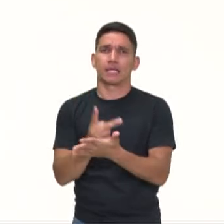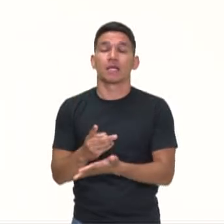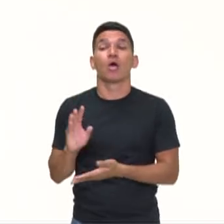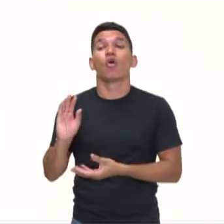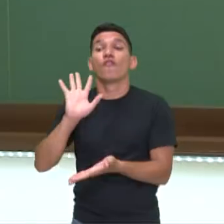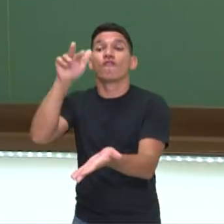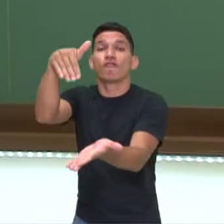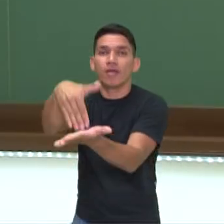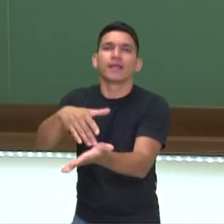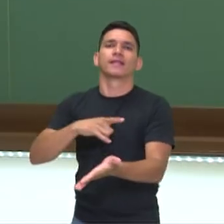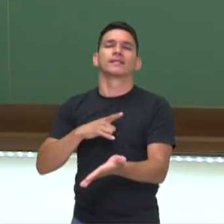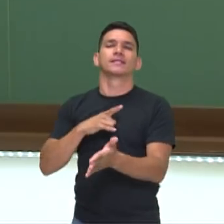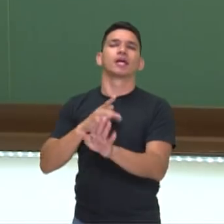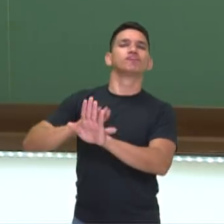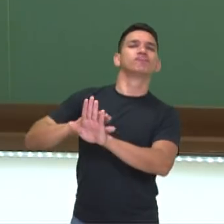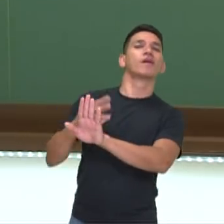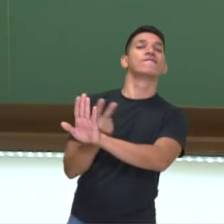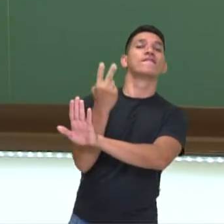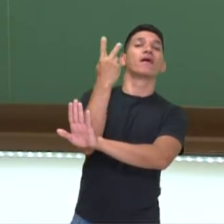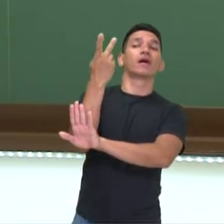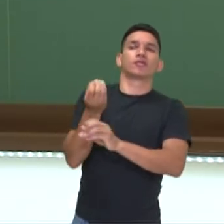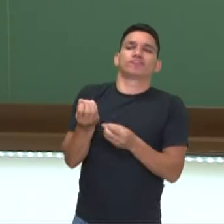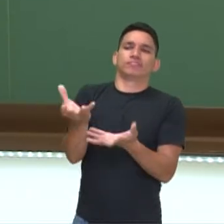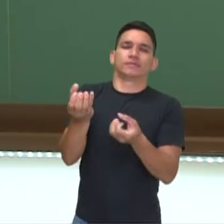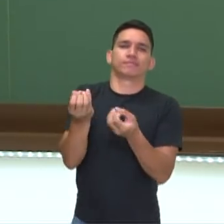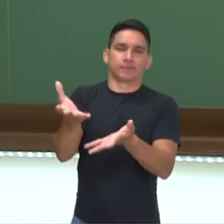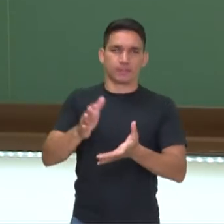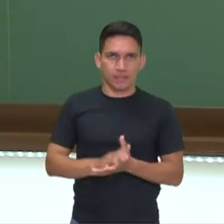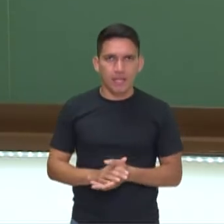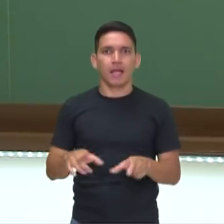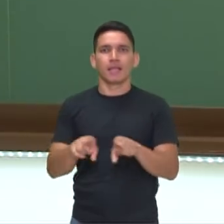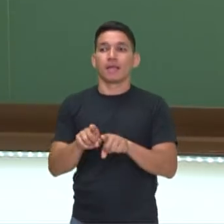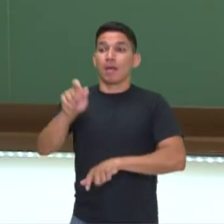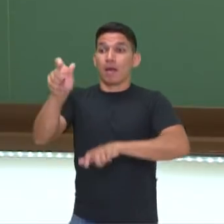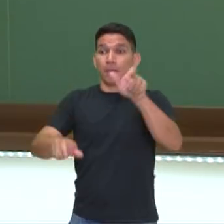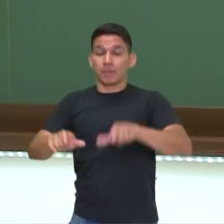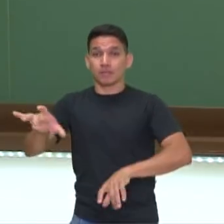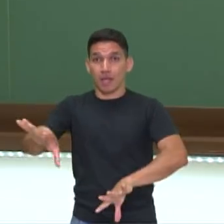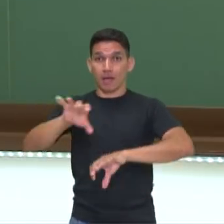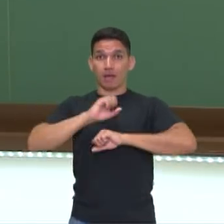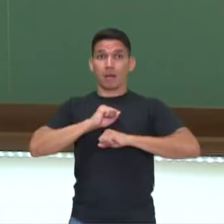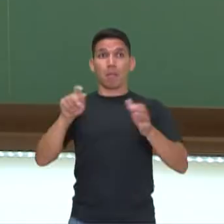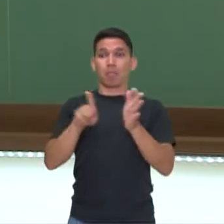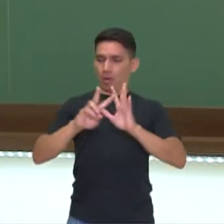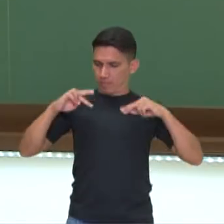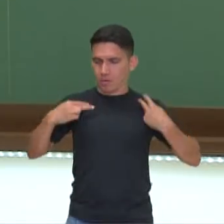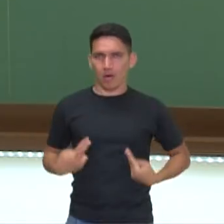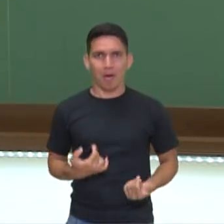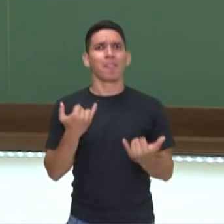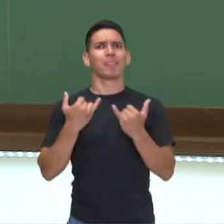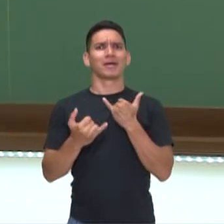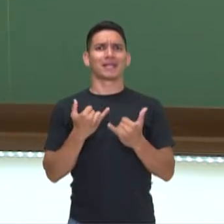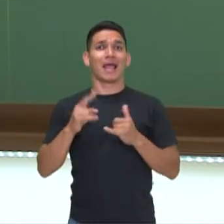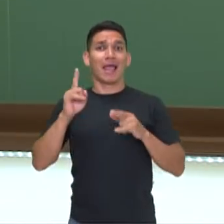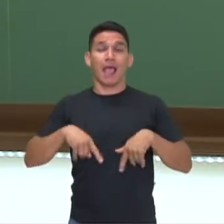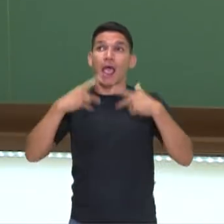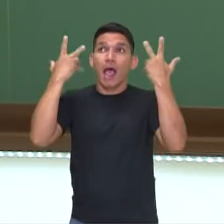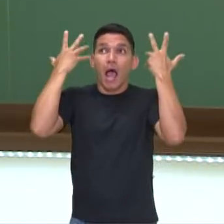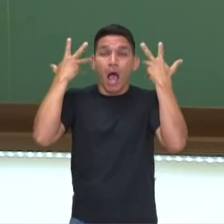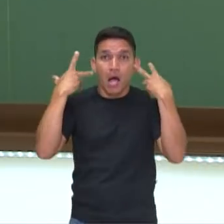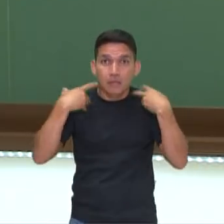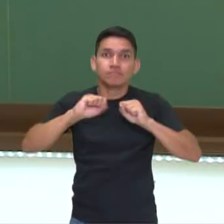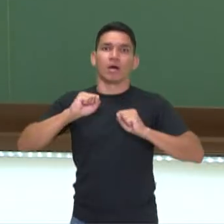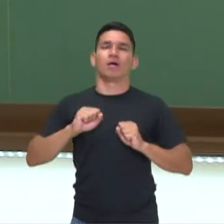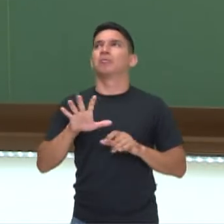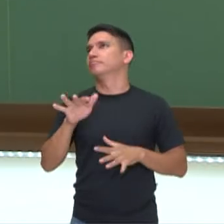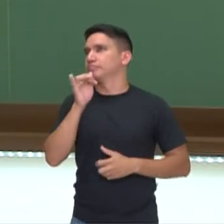algum valor que ela repassa. E os personagens são dotados de características humanas. São personagens animais,